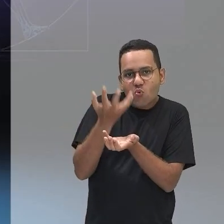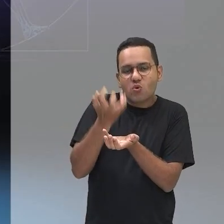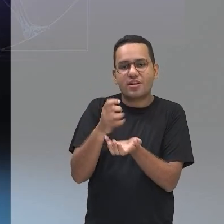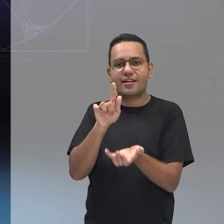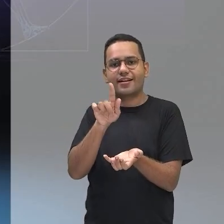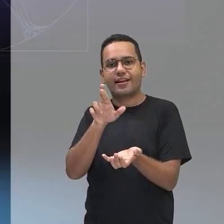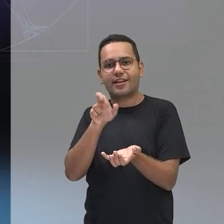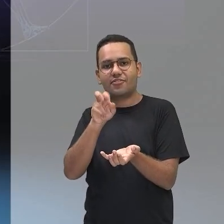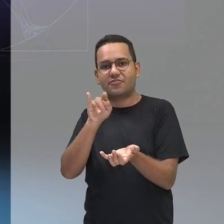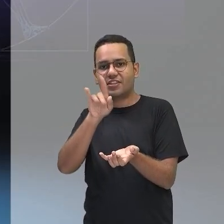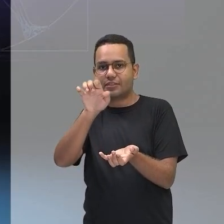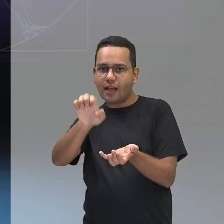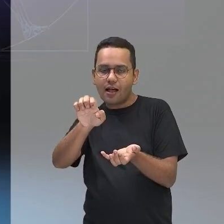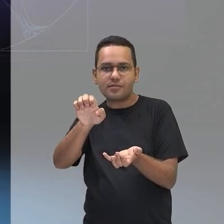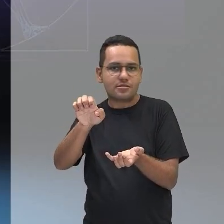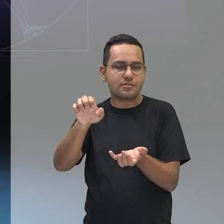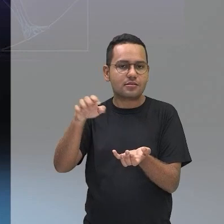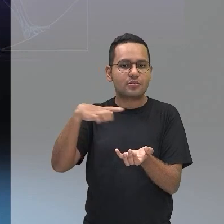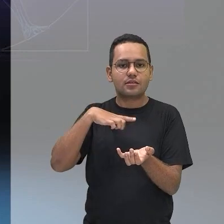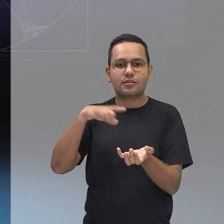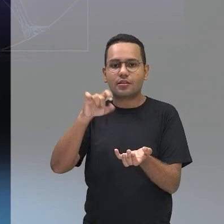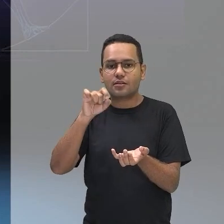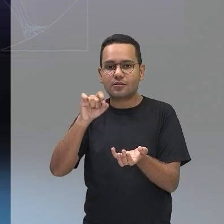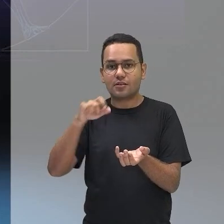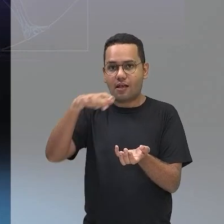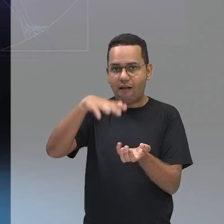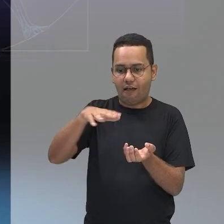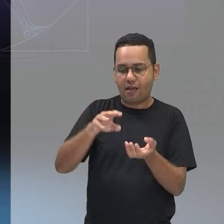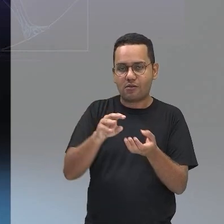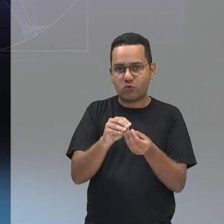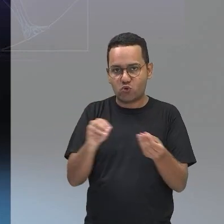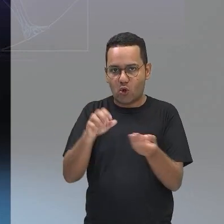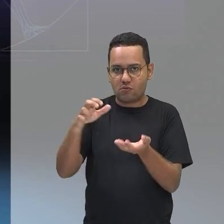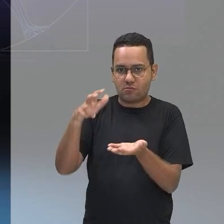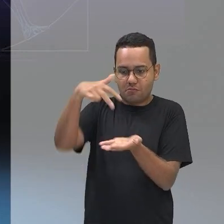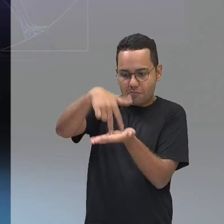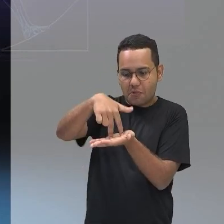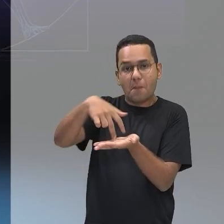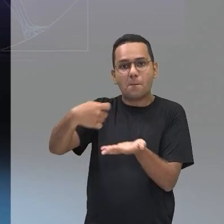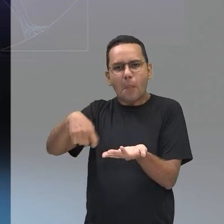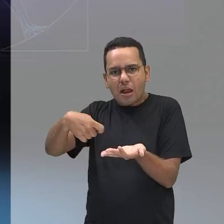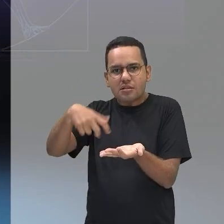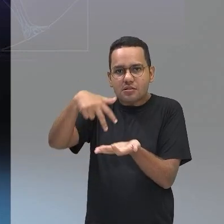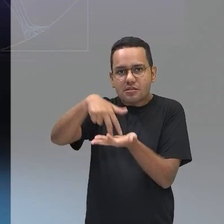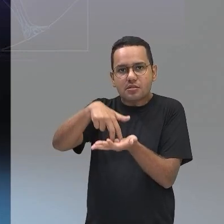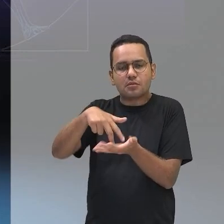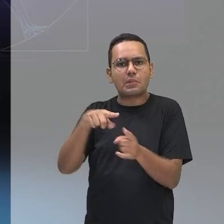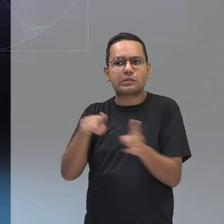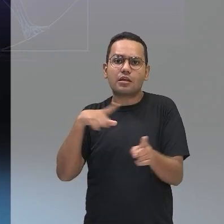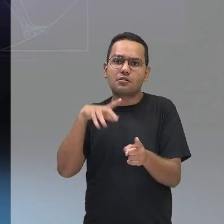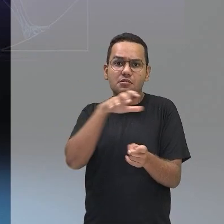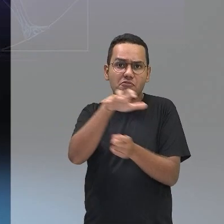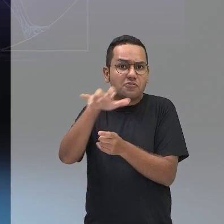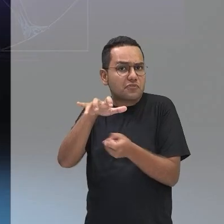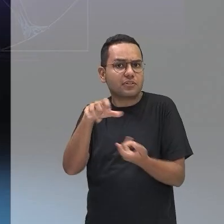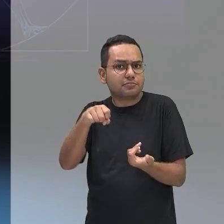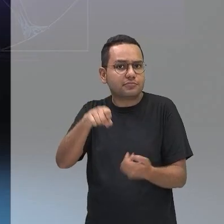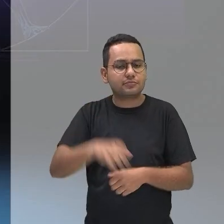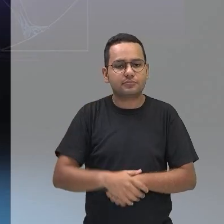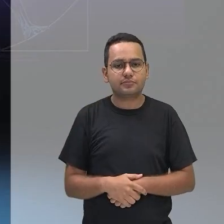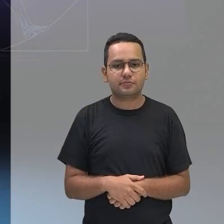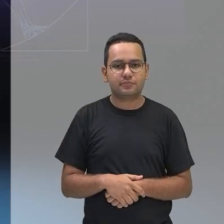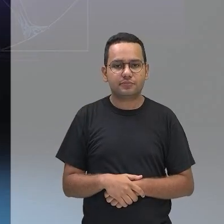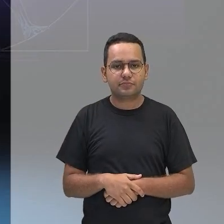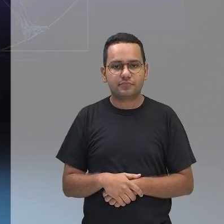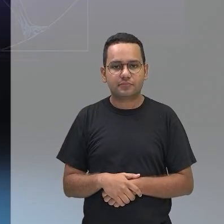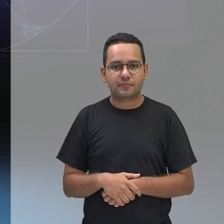existe um magnetismo, né, em relação ao solo. Obviamente que ela vai influenciar em tudo, não é isso? Não influencia